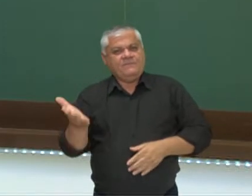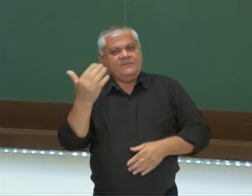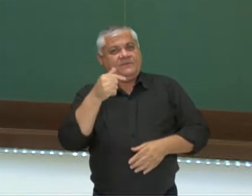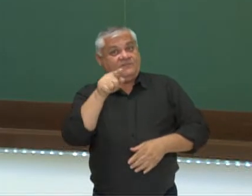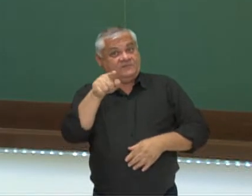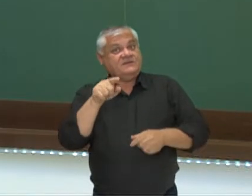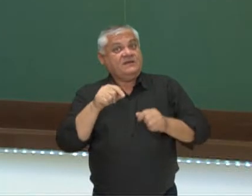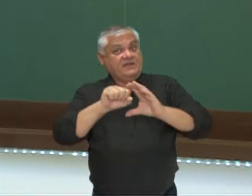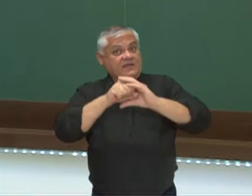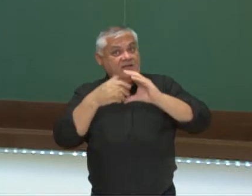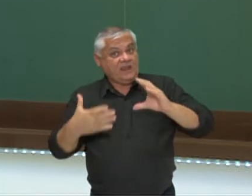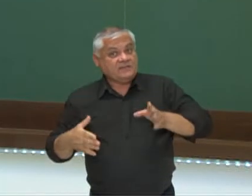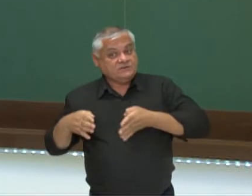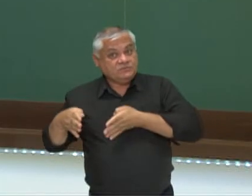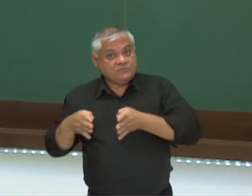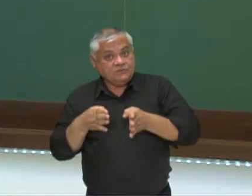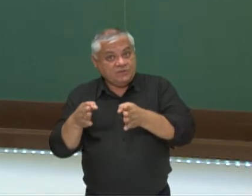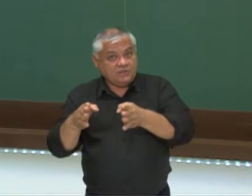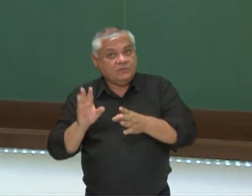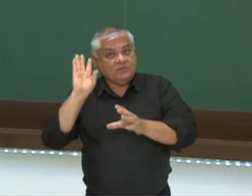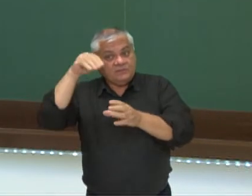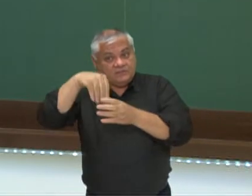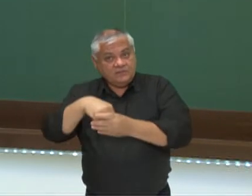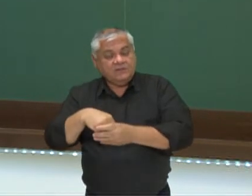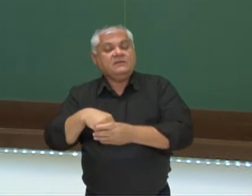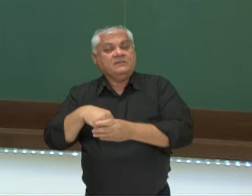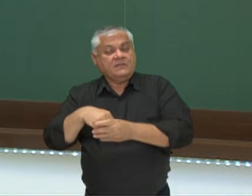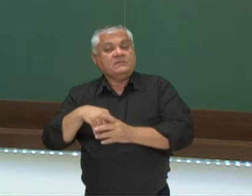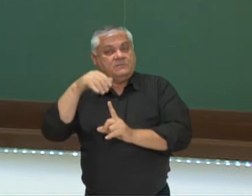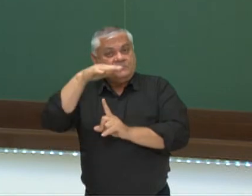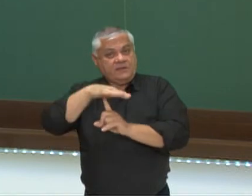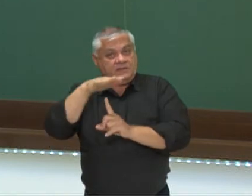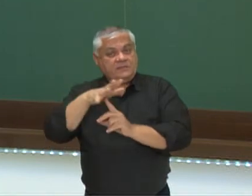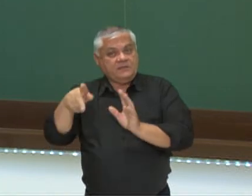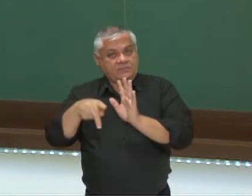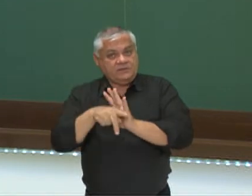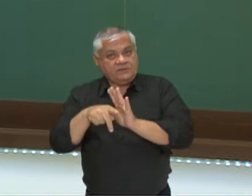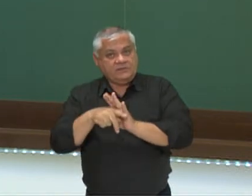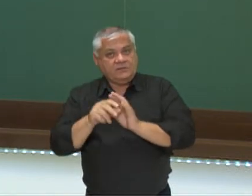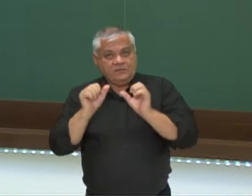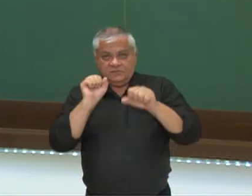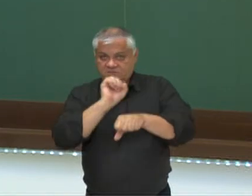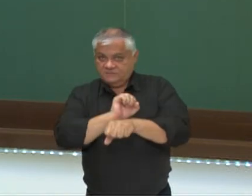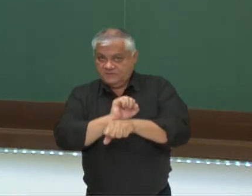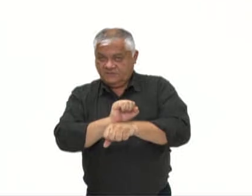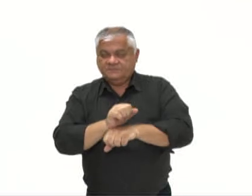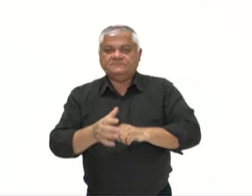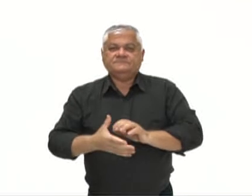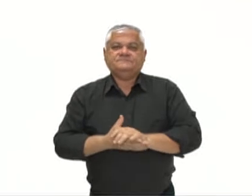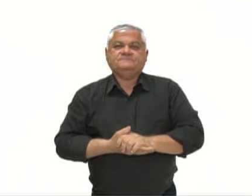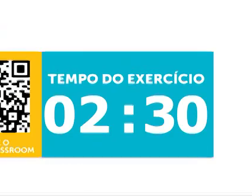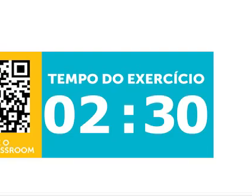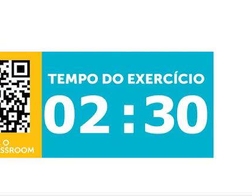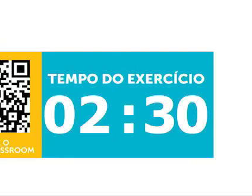das características dos rios que integram a hidrografia do estado do Paraná. Estou aguardando você!